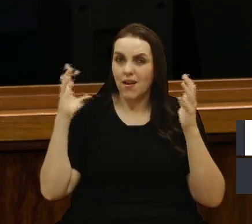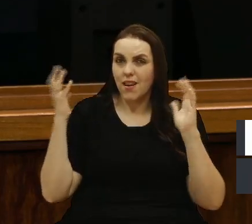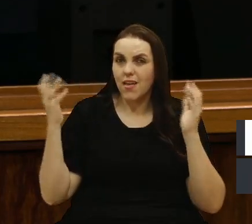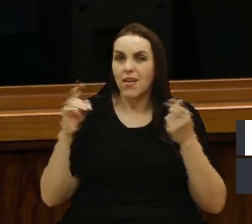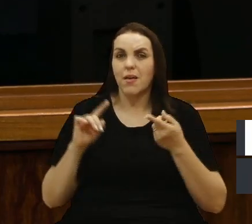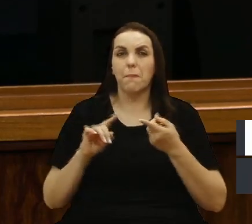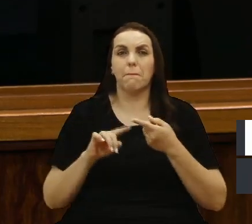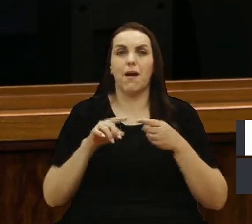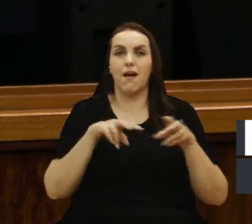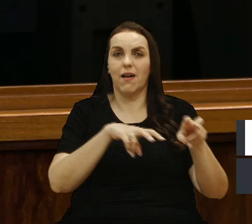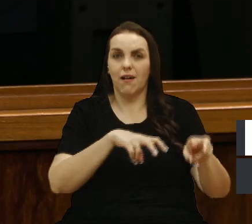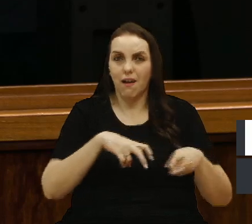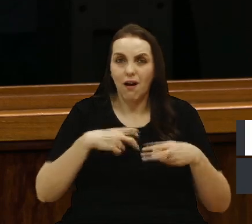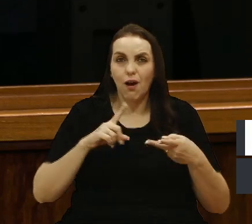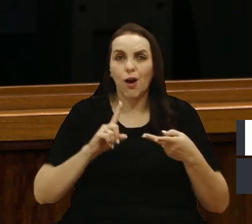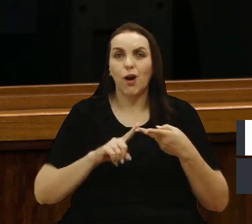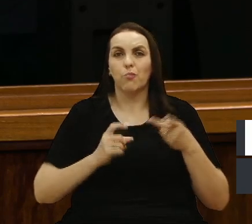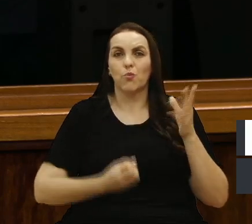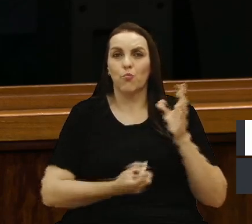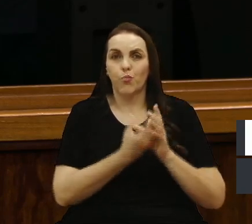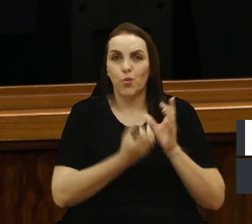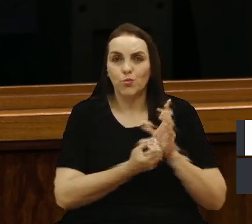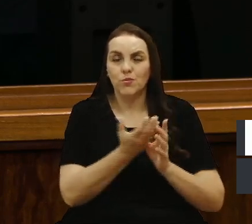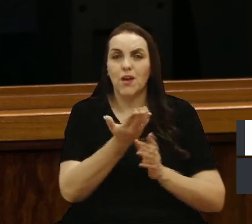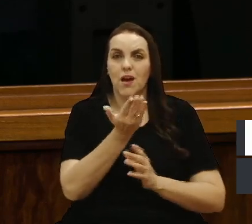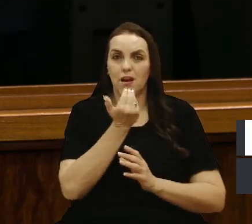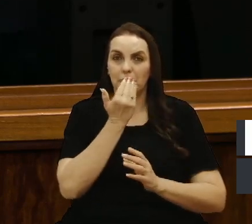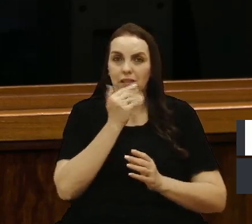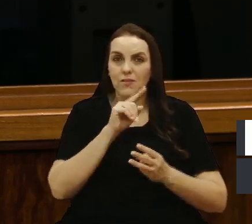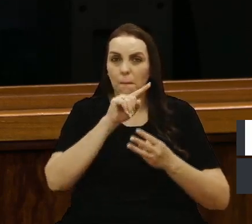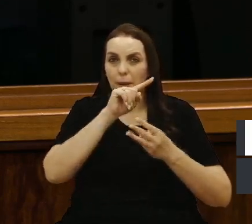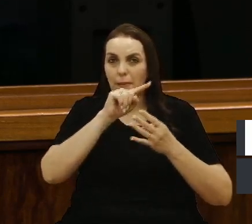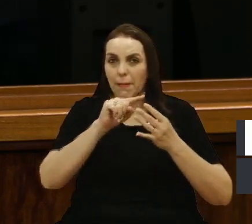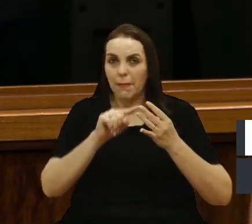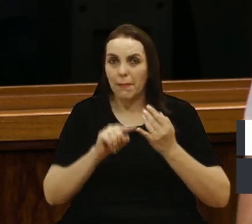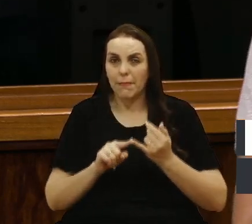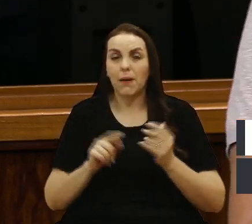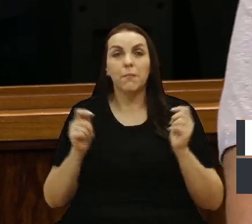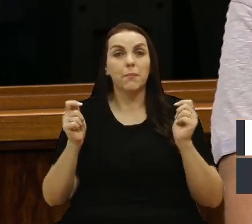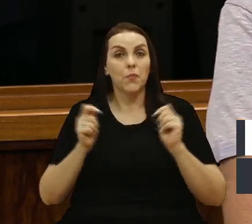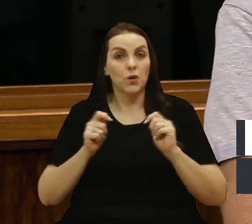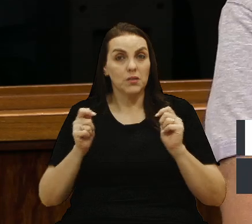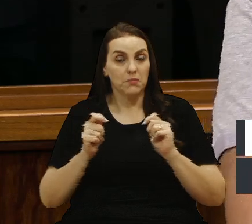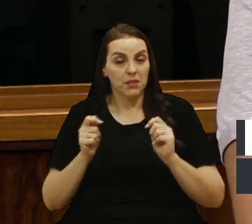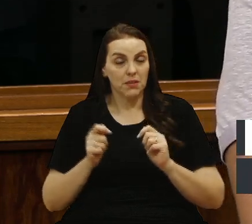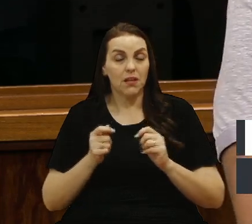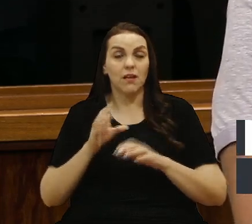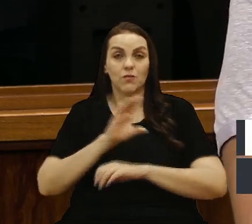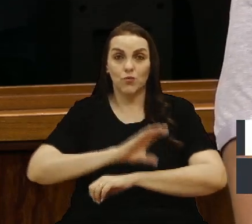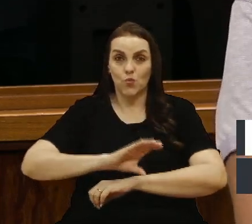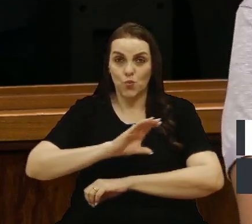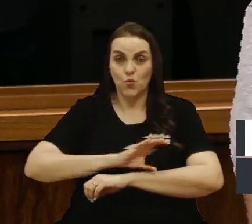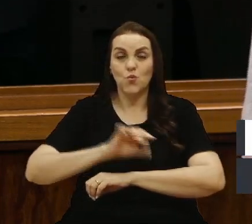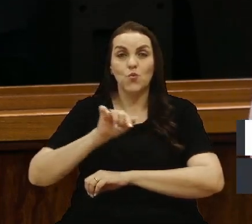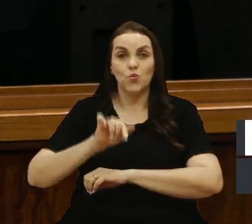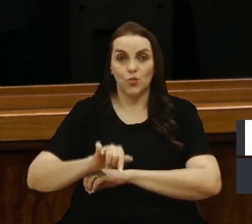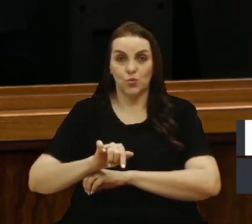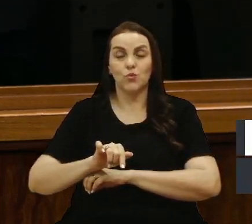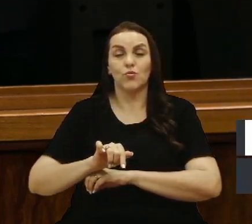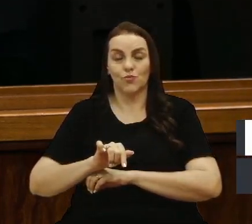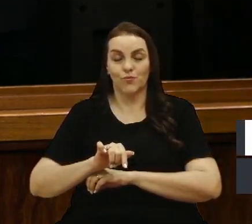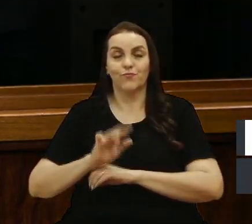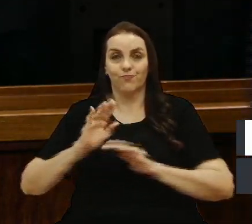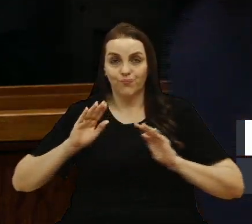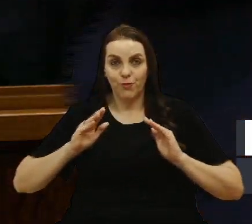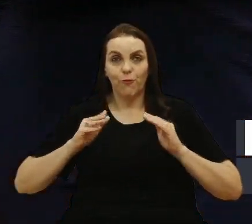do campo, a questão da produção de alimentos, possa e deva ser um desses cursos, talvez de